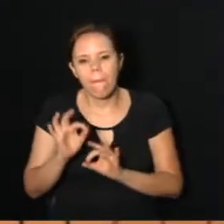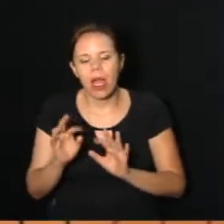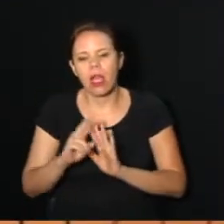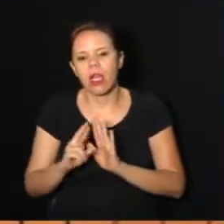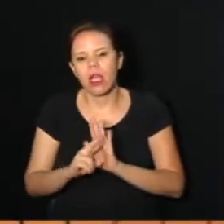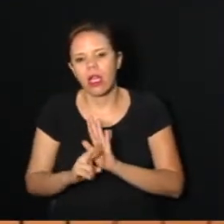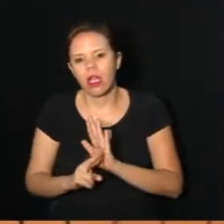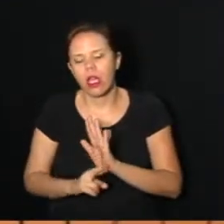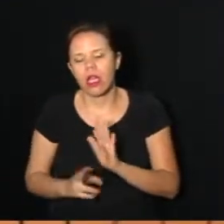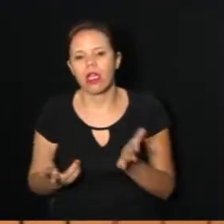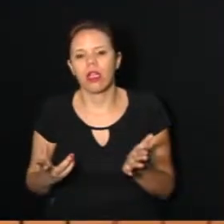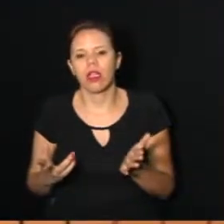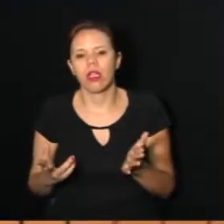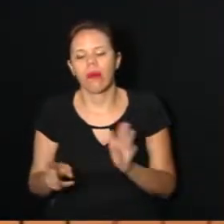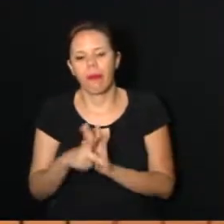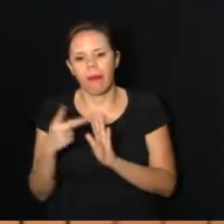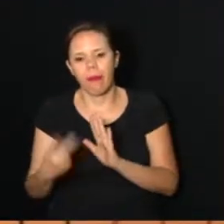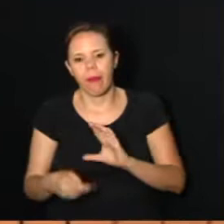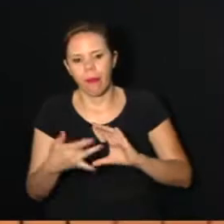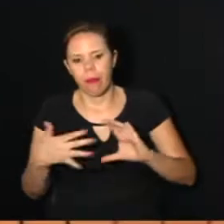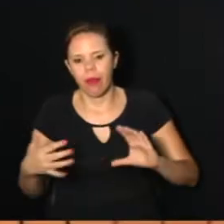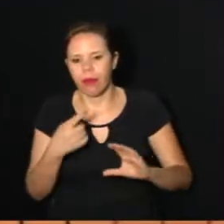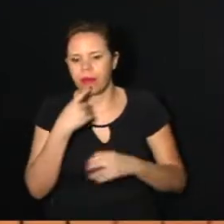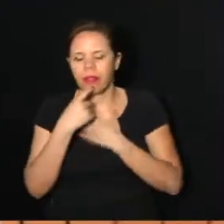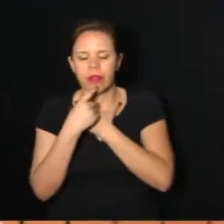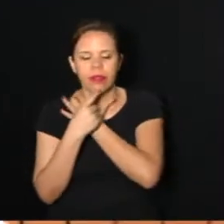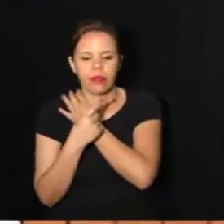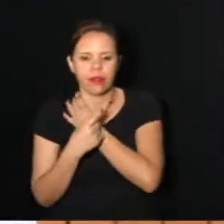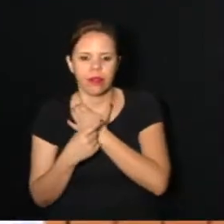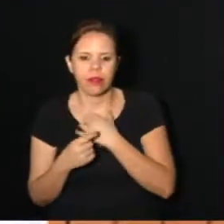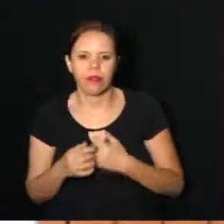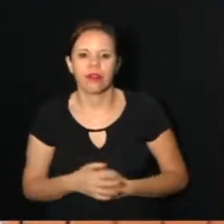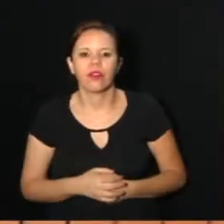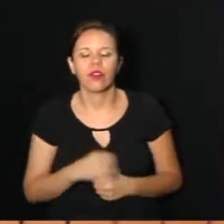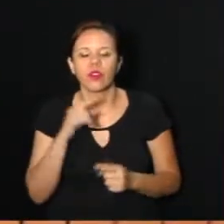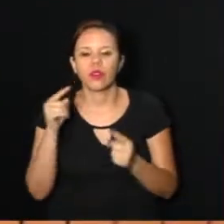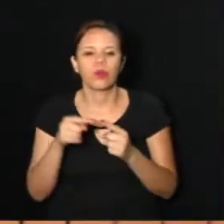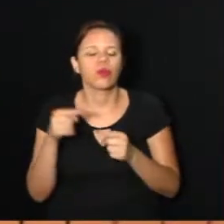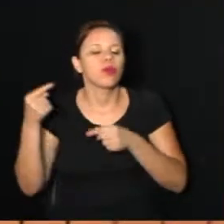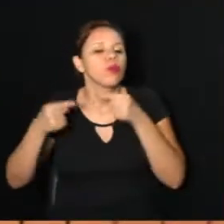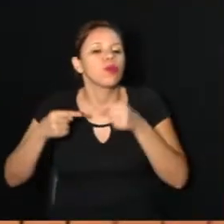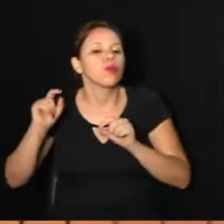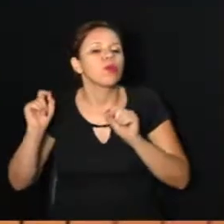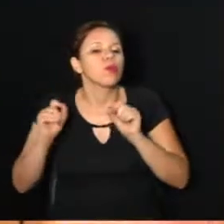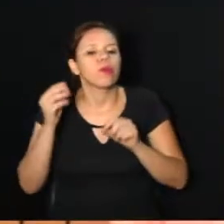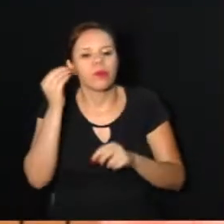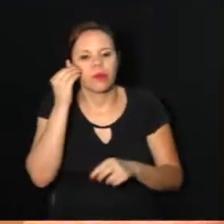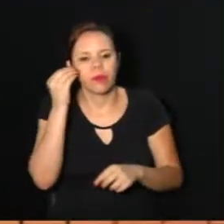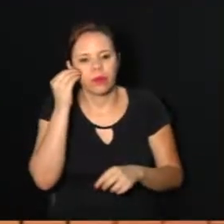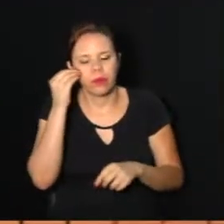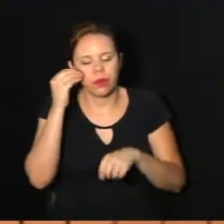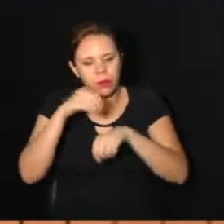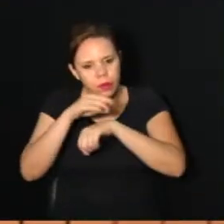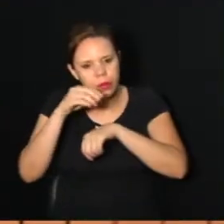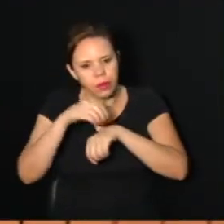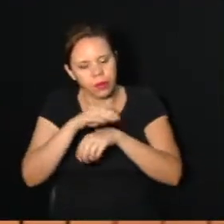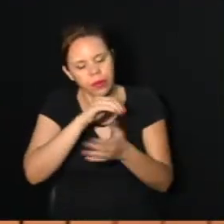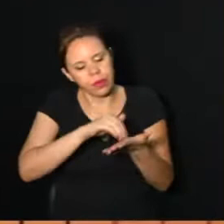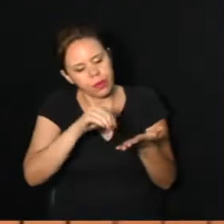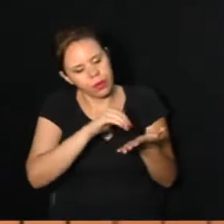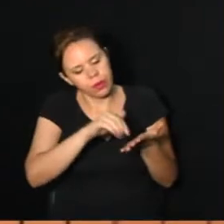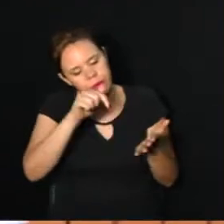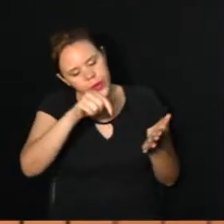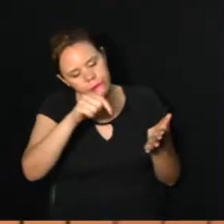algumas características próprias da cidade de Campinas. E o objetivo desse debate é tentar, trazendo o secretário e, ao mesmo tempo,